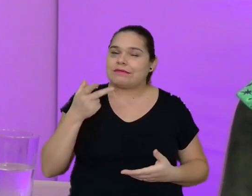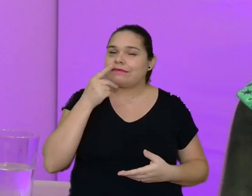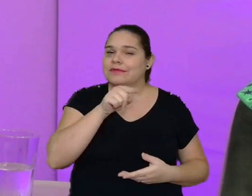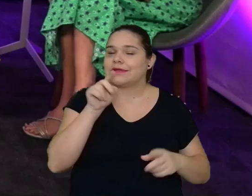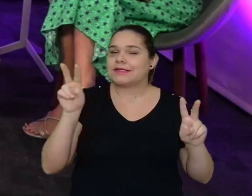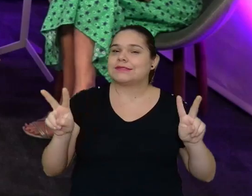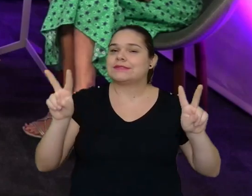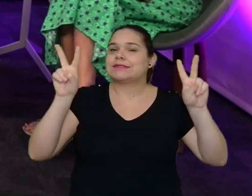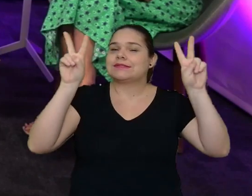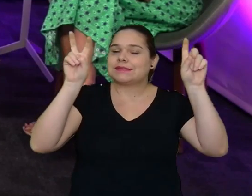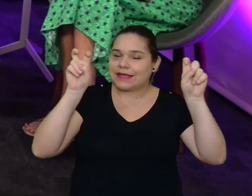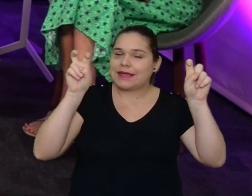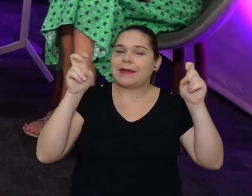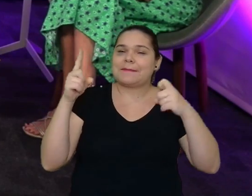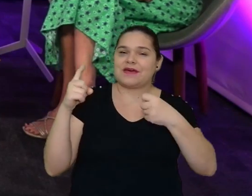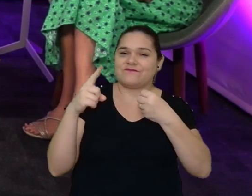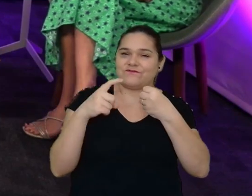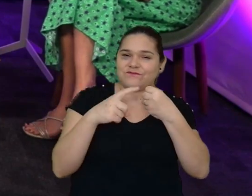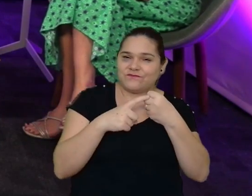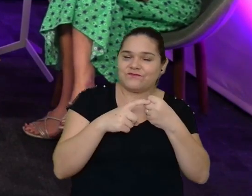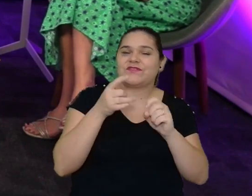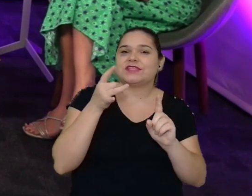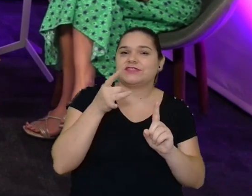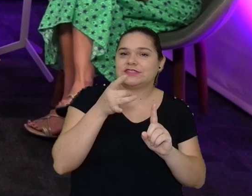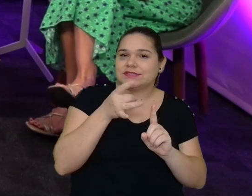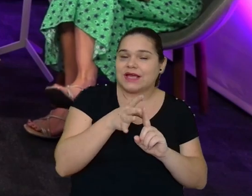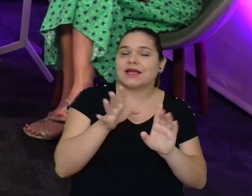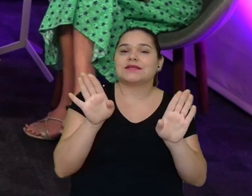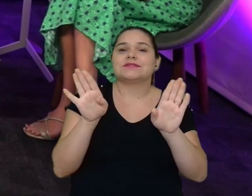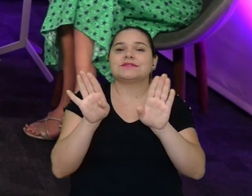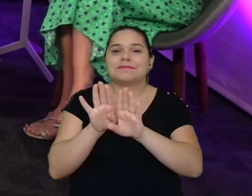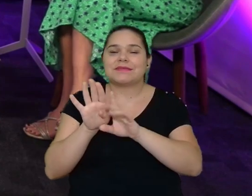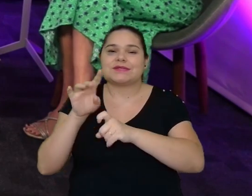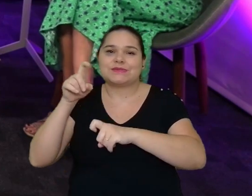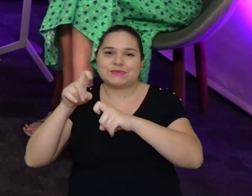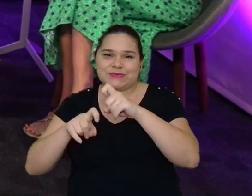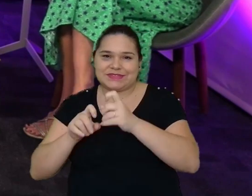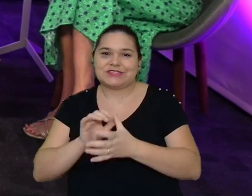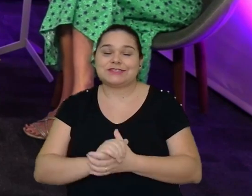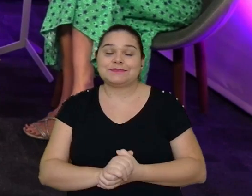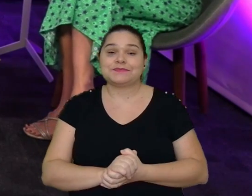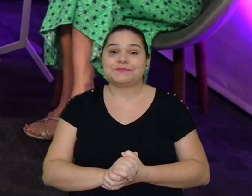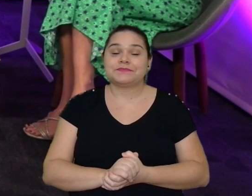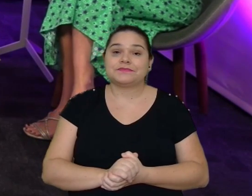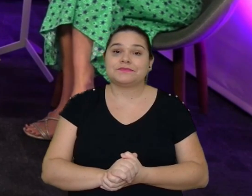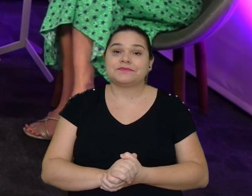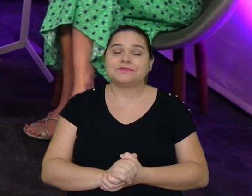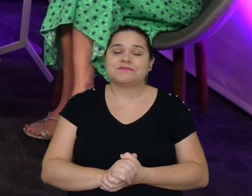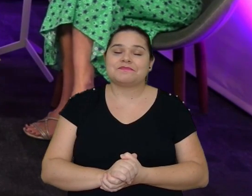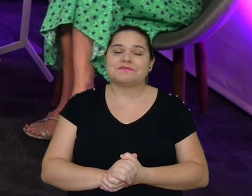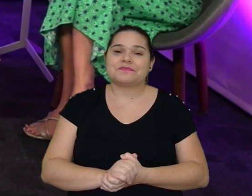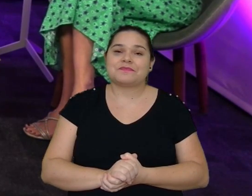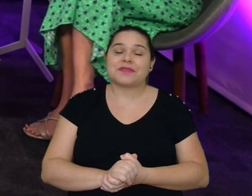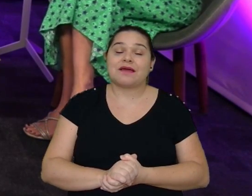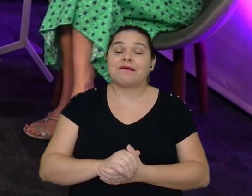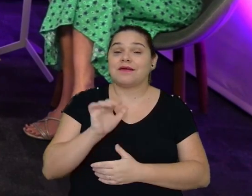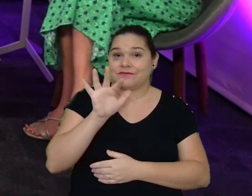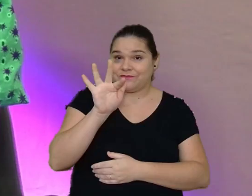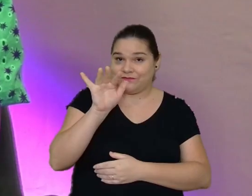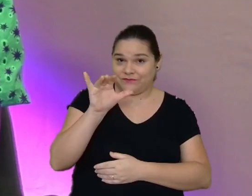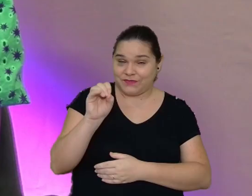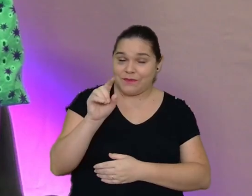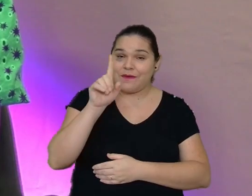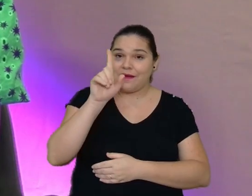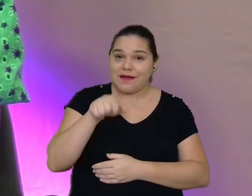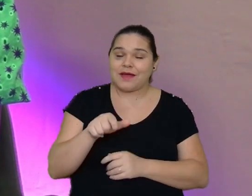sexualidade. Muito bom. Marina? Prazer estar com vocês. Antes de tudo, a Fio é uma plataforma que desenvolve soluções para a sexualidade